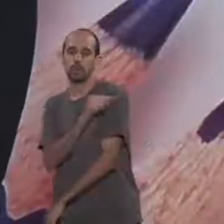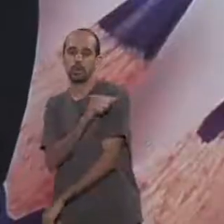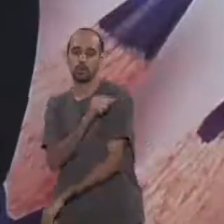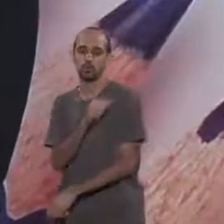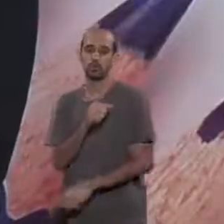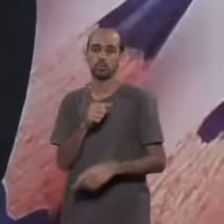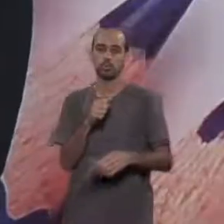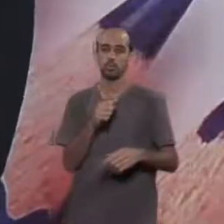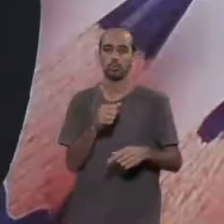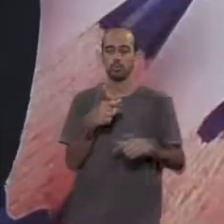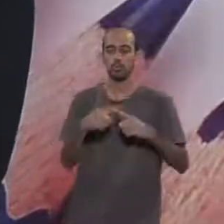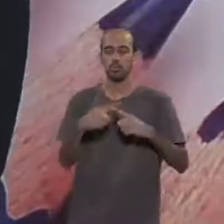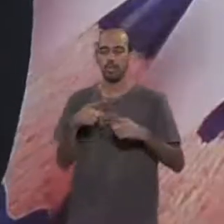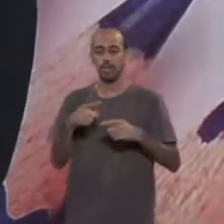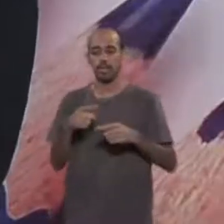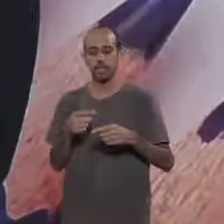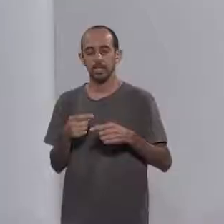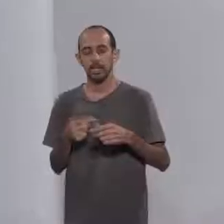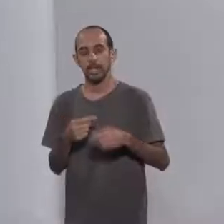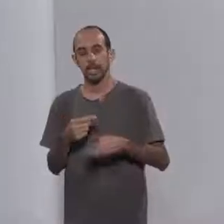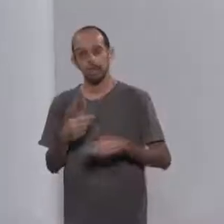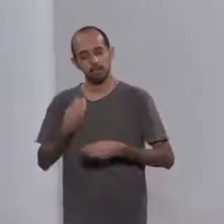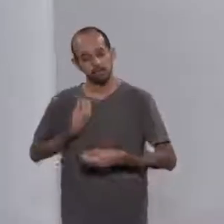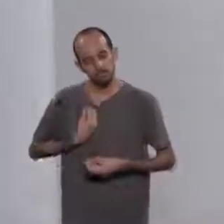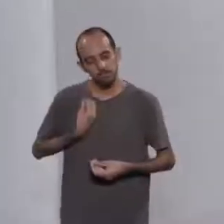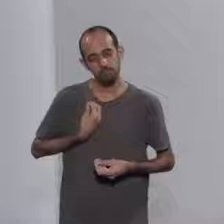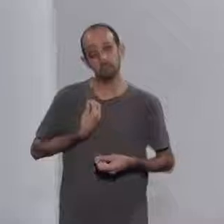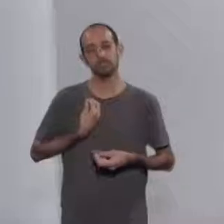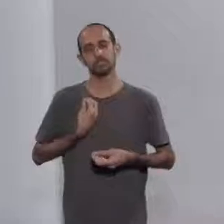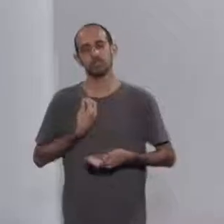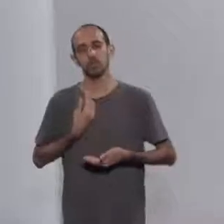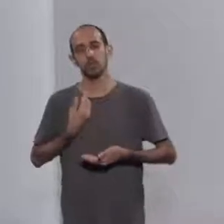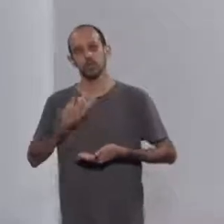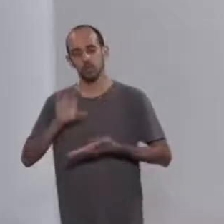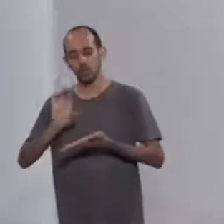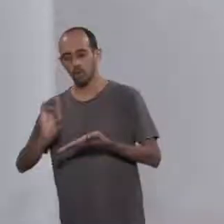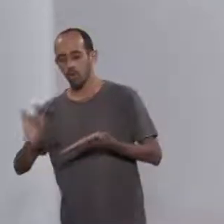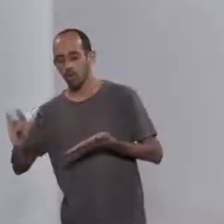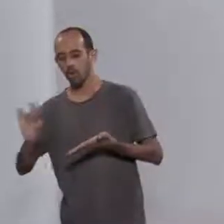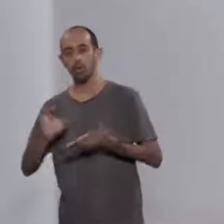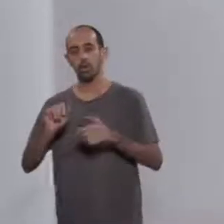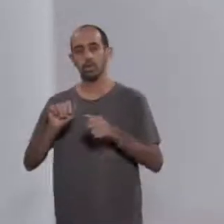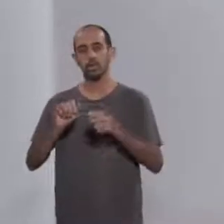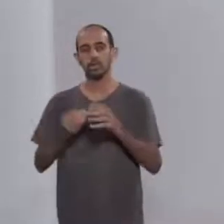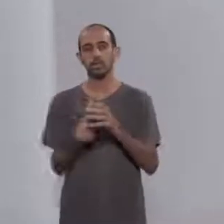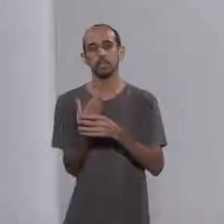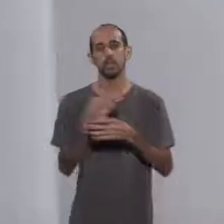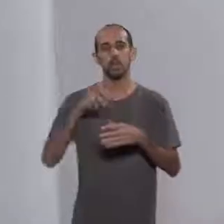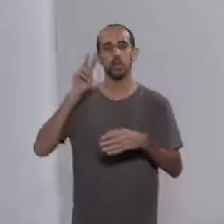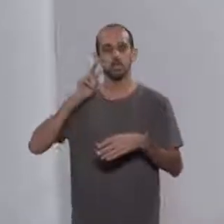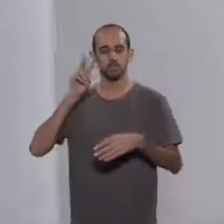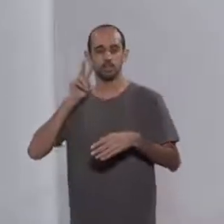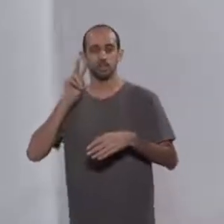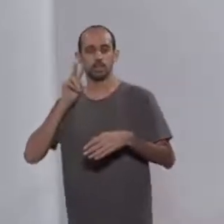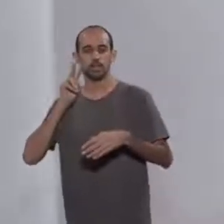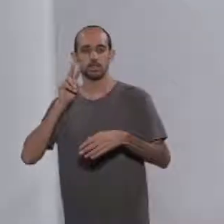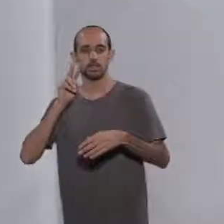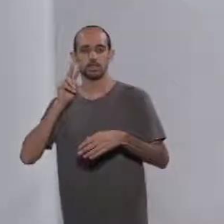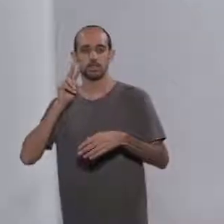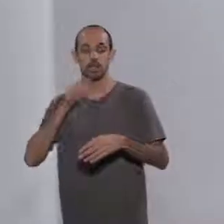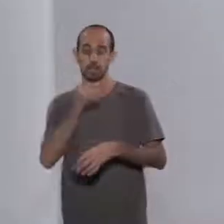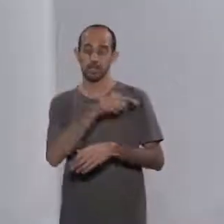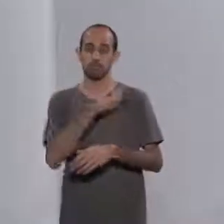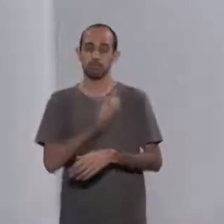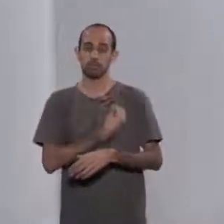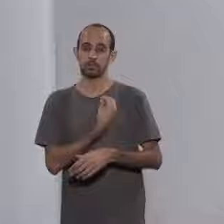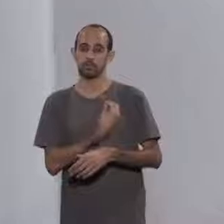histórias com a questão do envolvimento. Lúdico. E aí ele foi participando, ele foi colando. Então, assim, a partir disso se teve uma avaliação do aluno. Então, ele